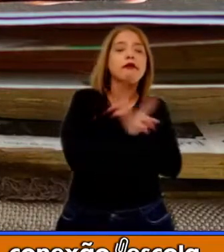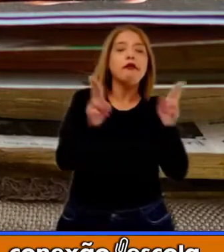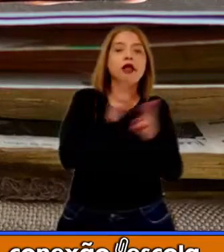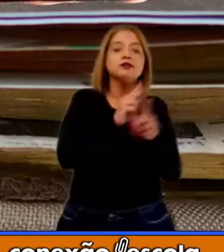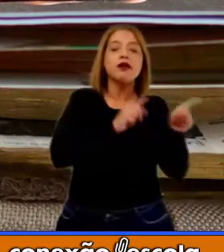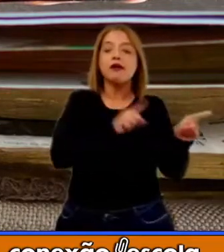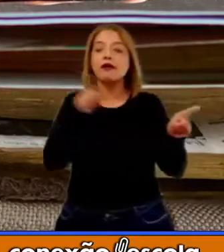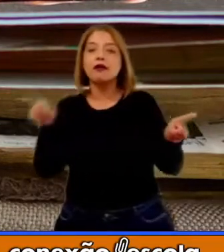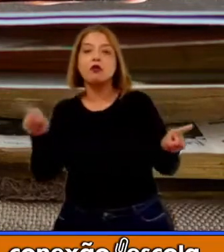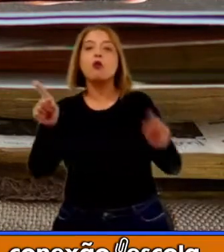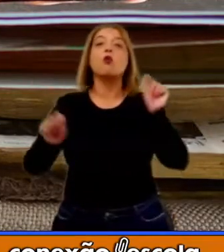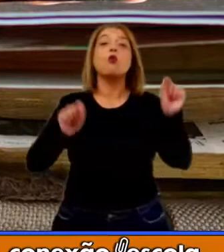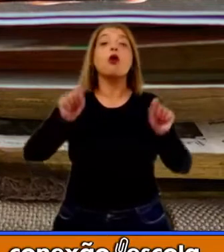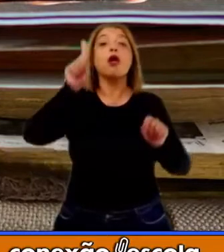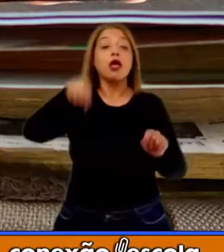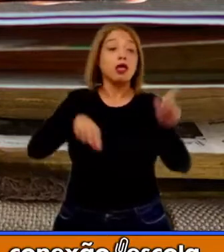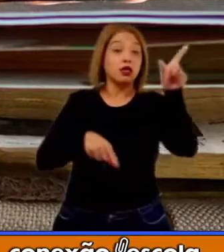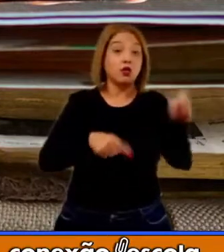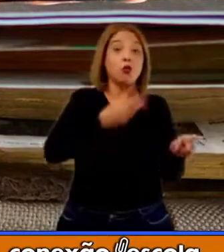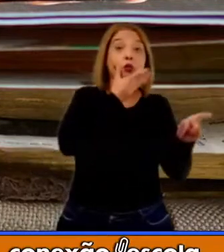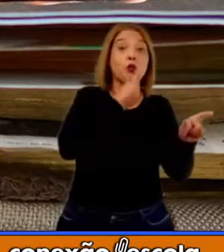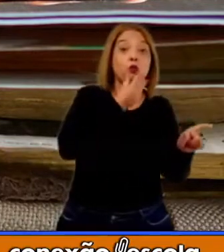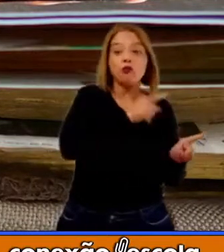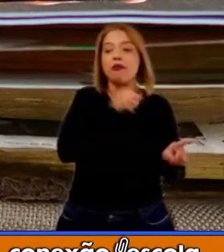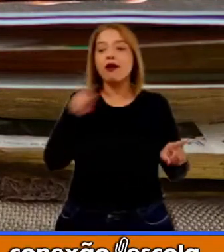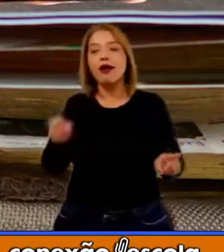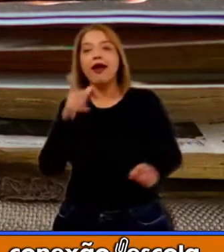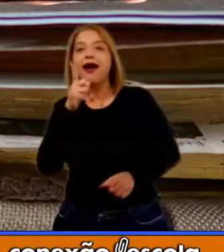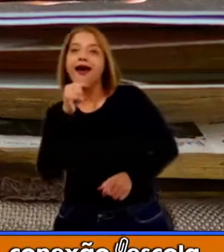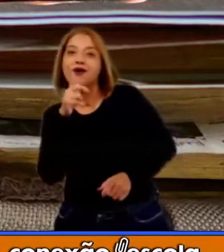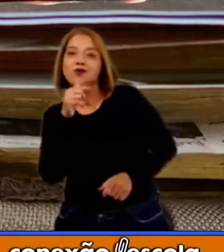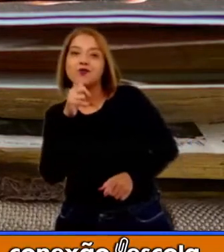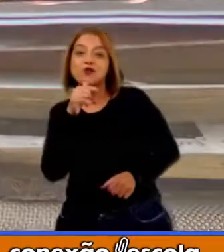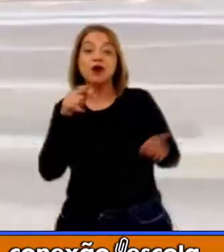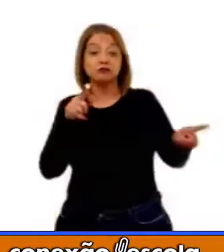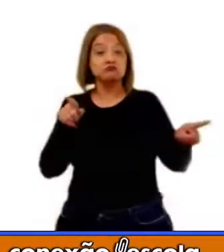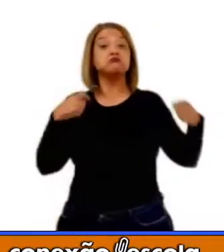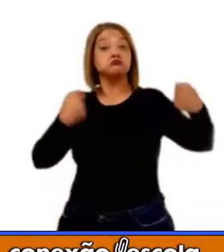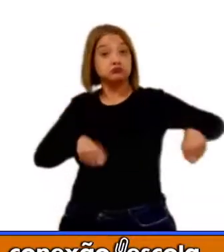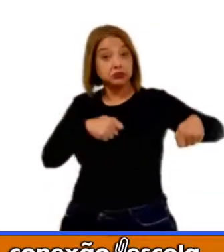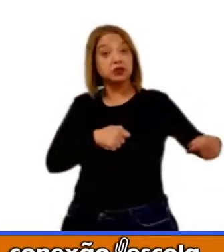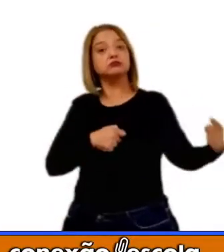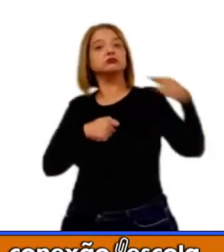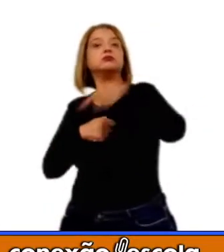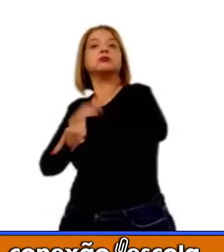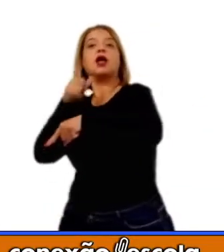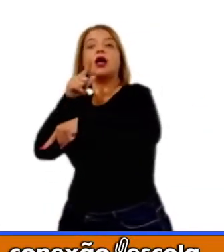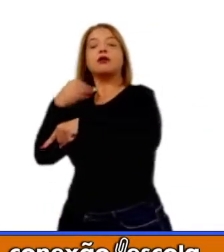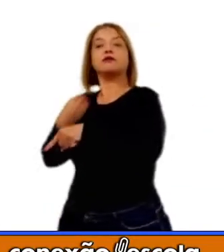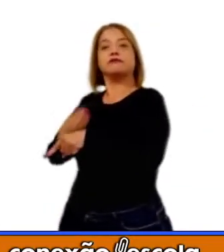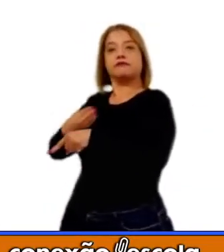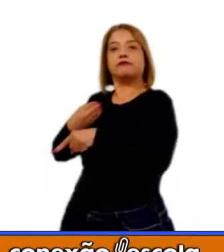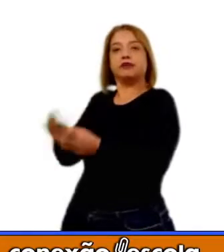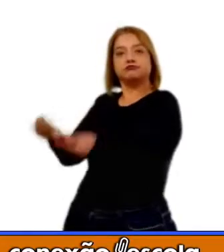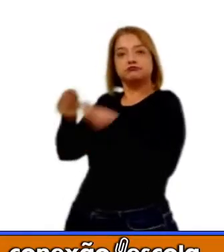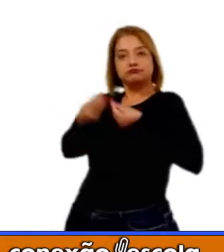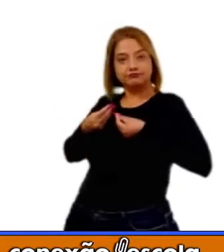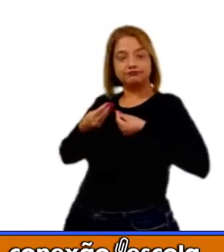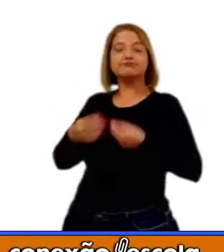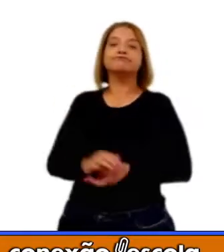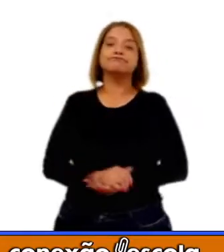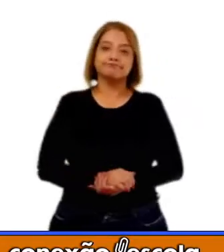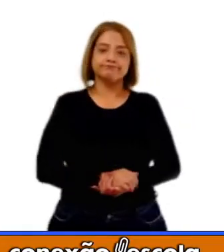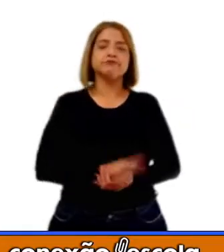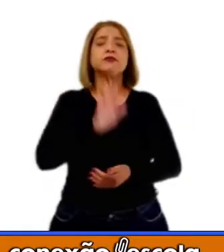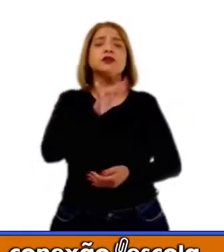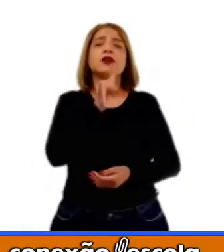não vivo é o exemplo do homem com a água. O homem necessita da água para a sua sobrevivência. Vamos agora